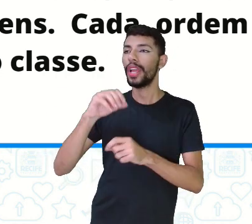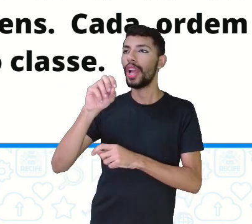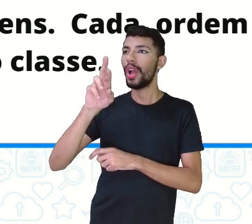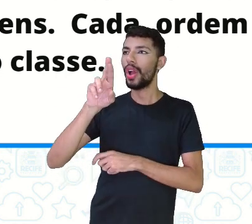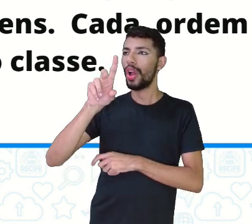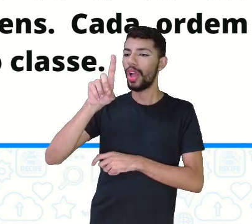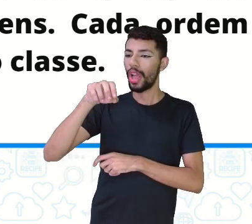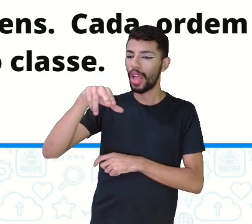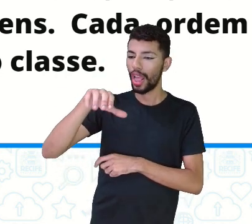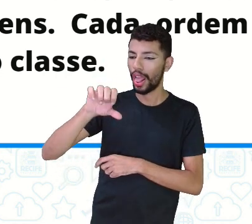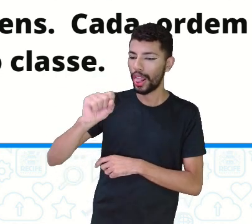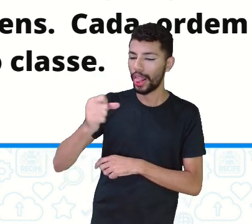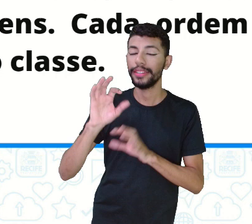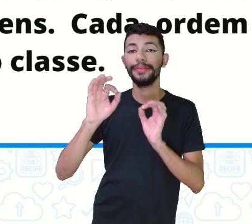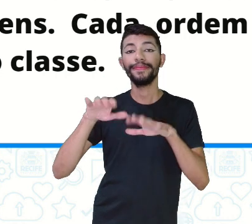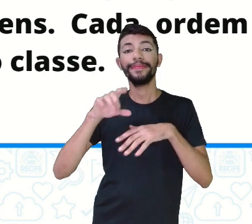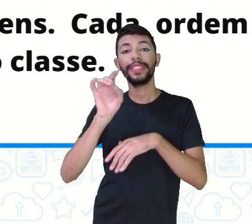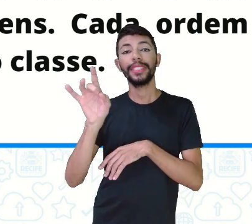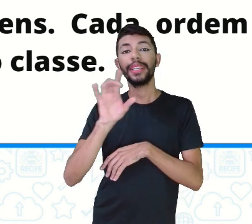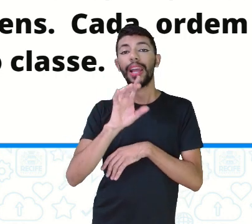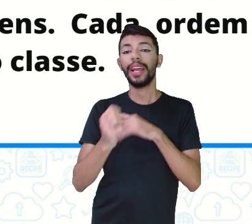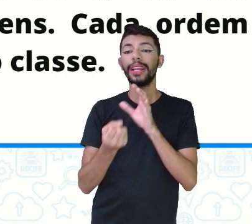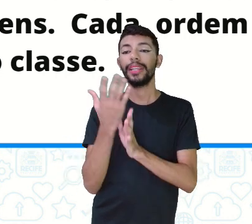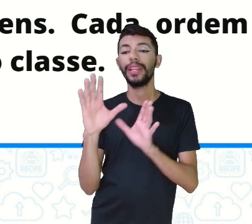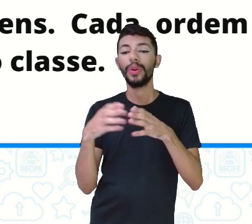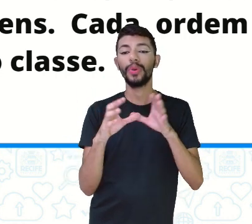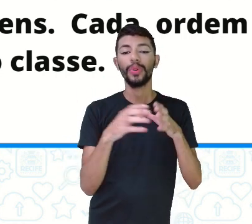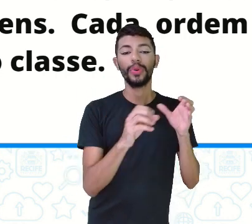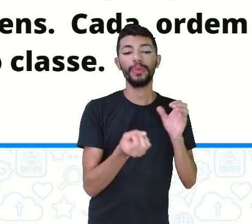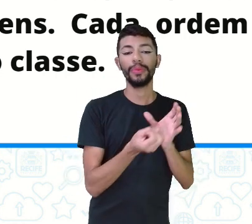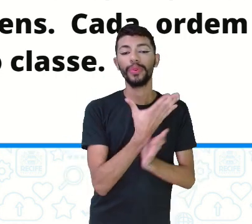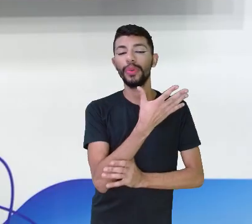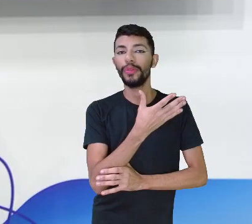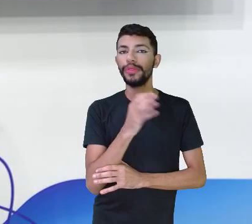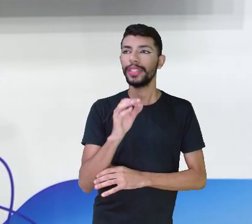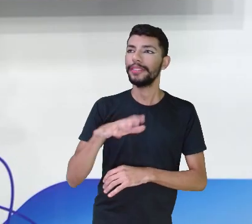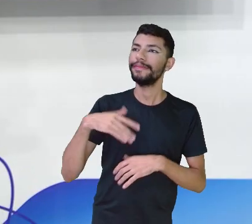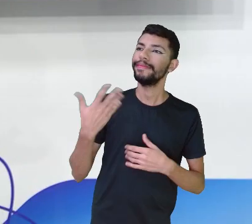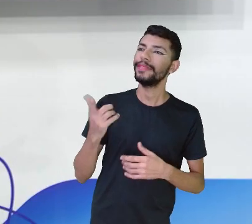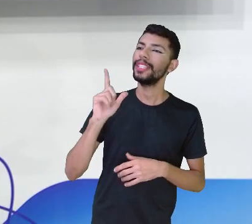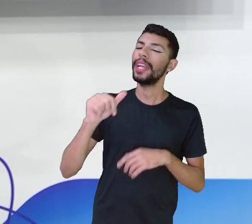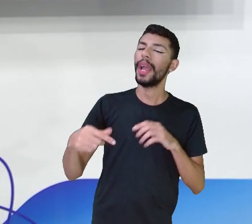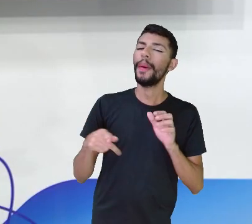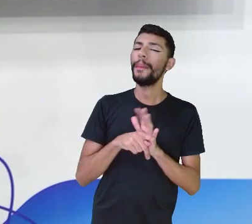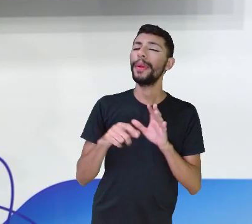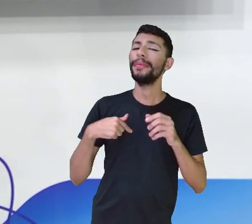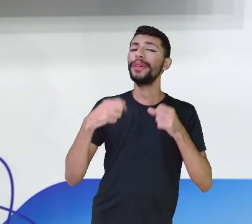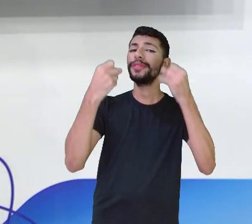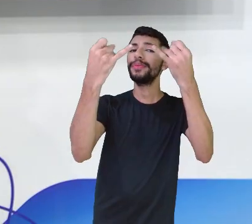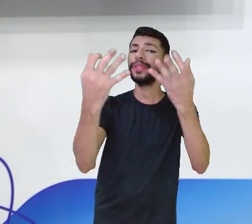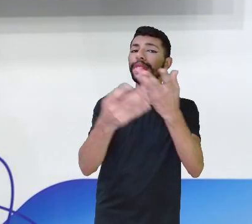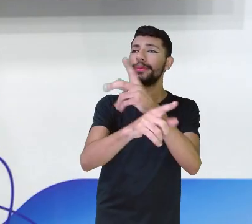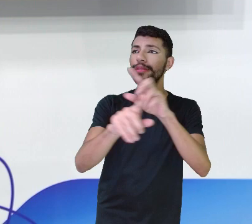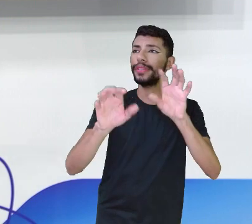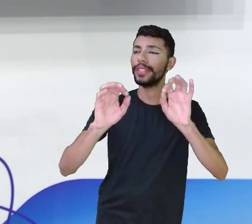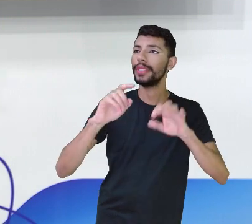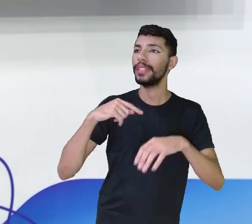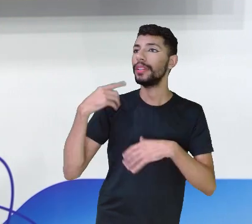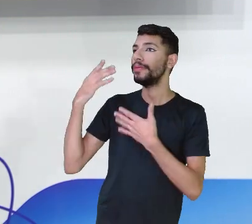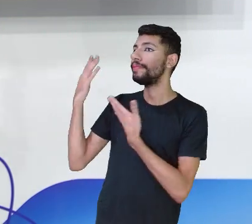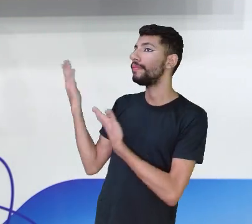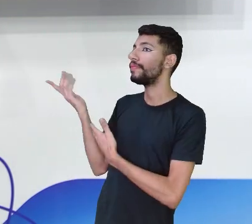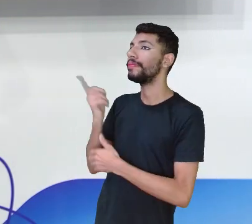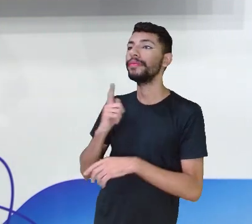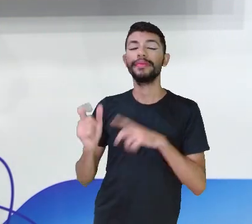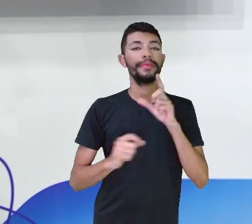ordens. Cada ordem forma um novo grupo denominado classe. E foi o que eu expliquei para vocês, né? A gente tem